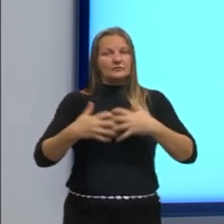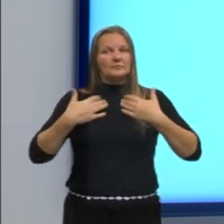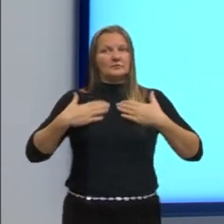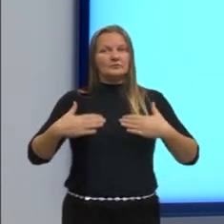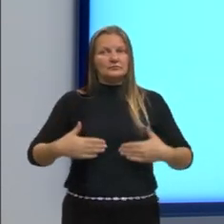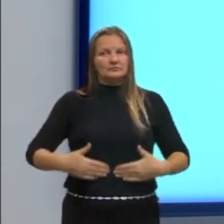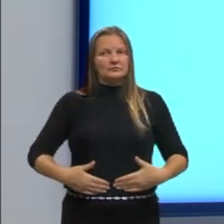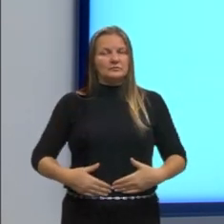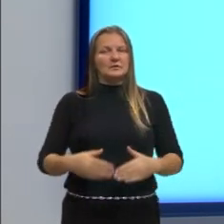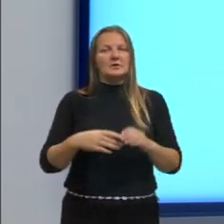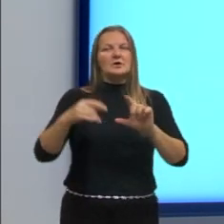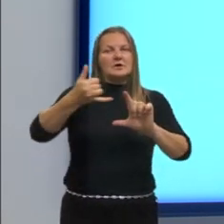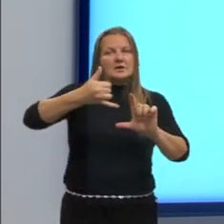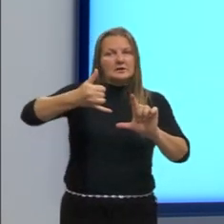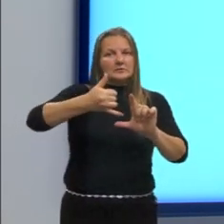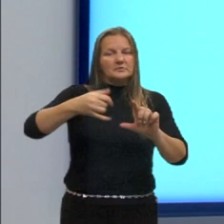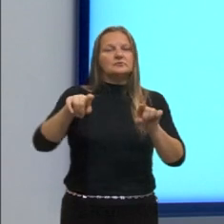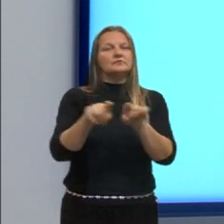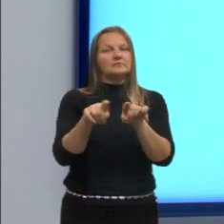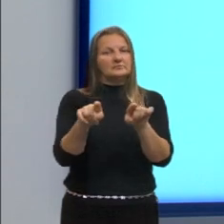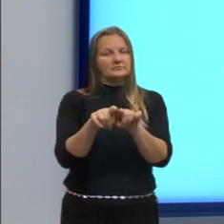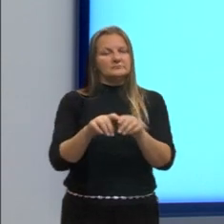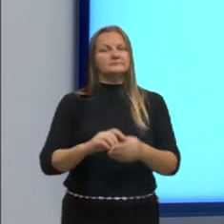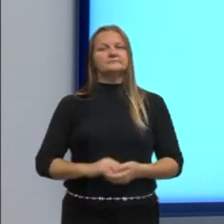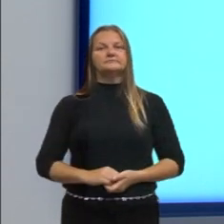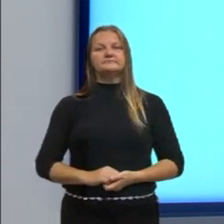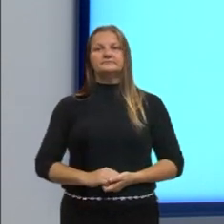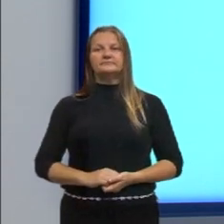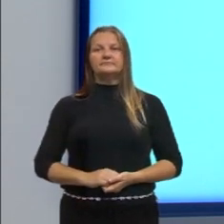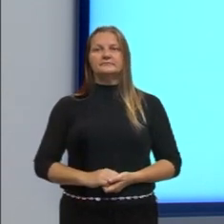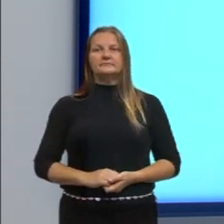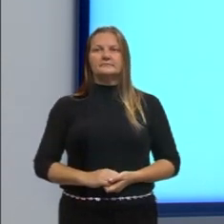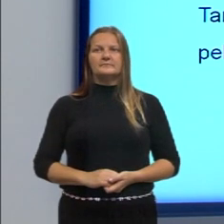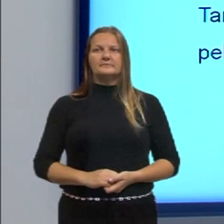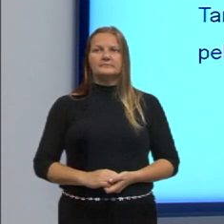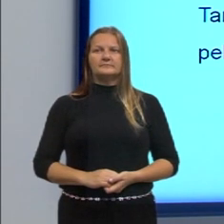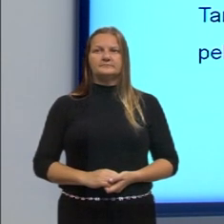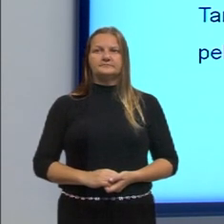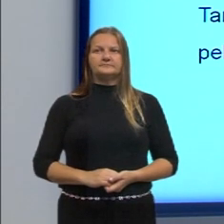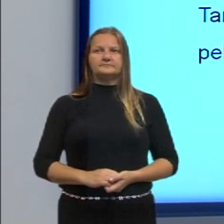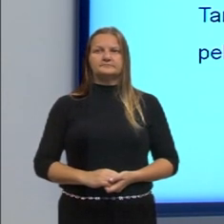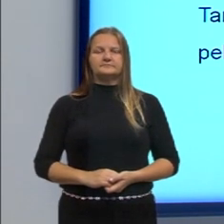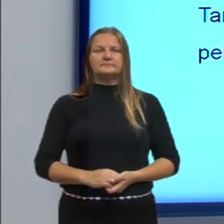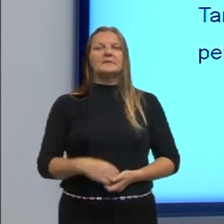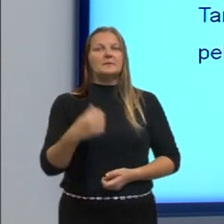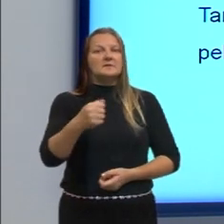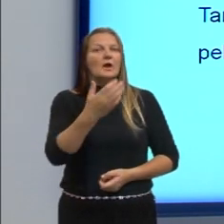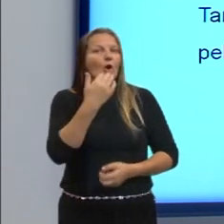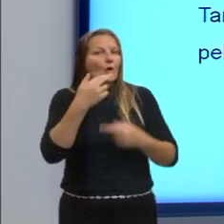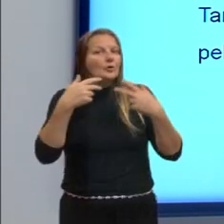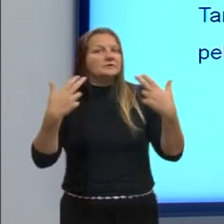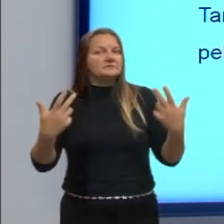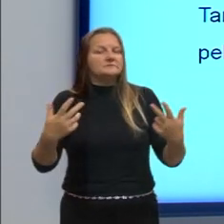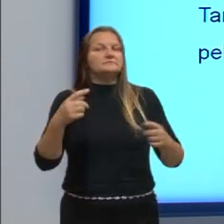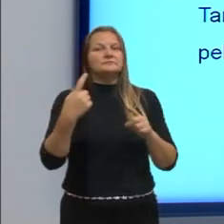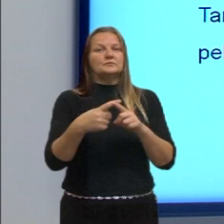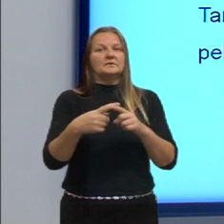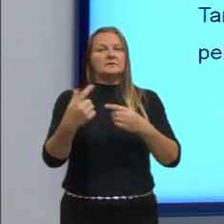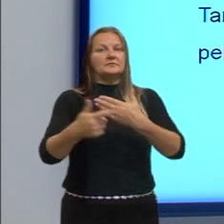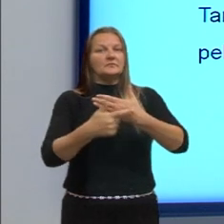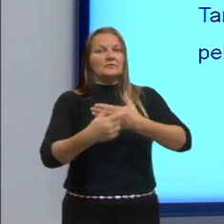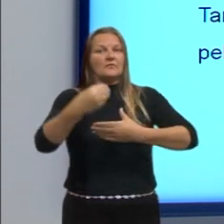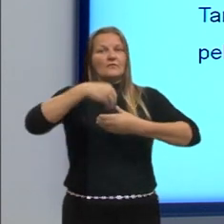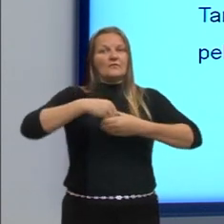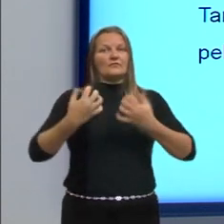constituição os lipídios as gorduras Então temos que consumir conhecer as gorduras porque tem